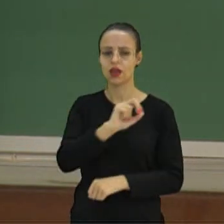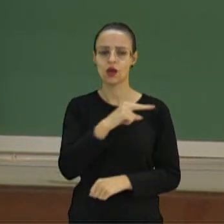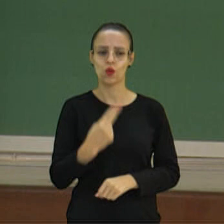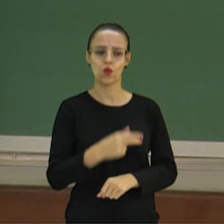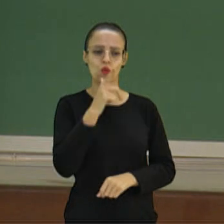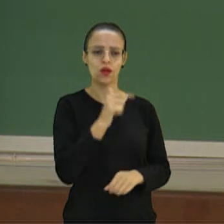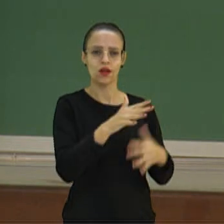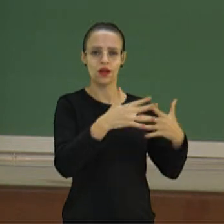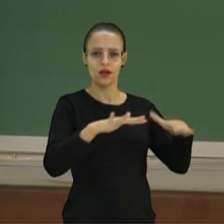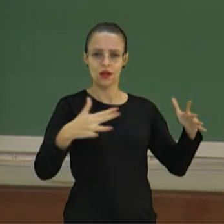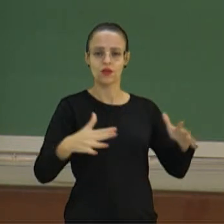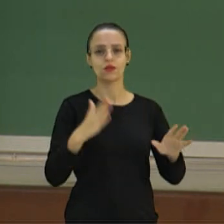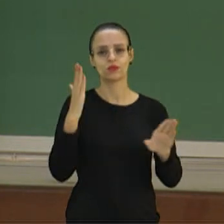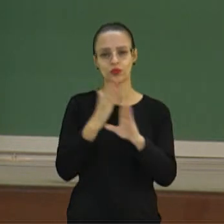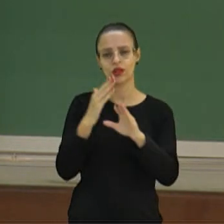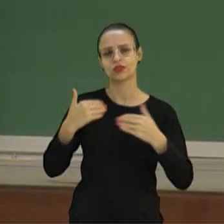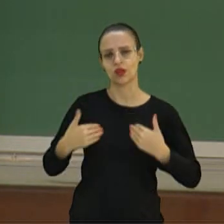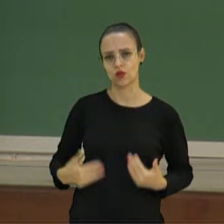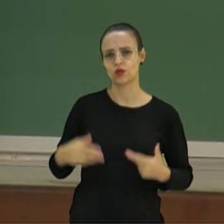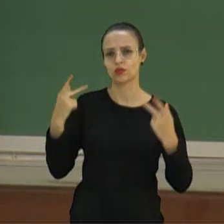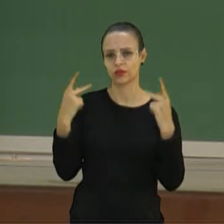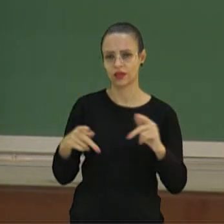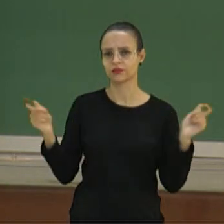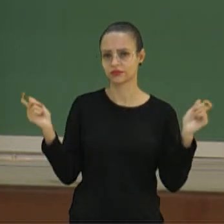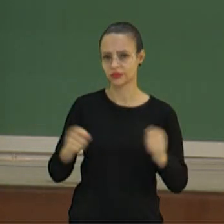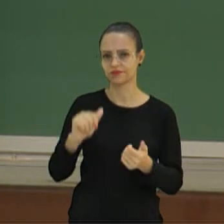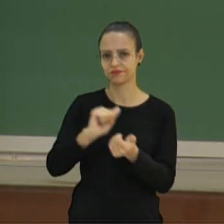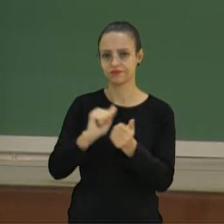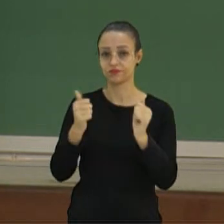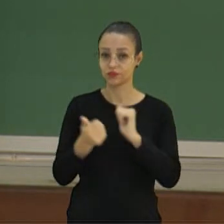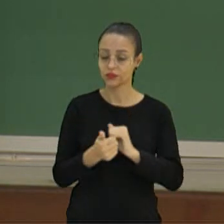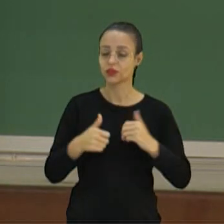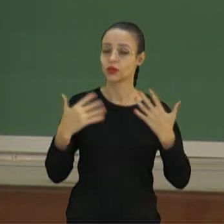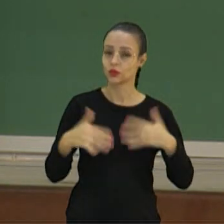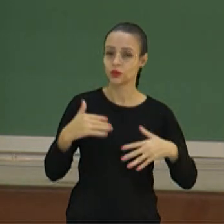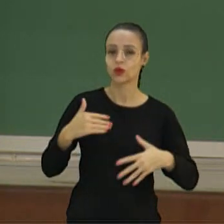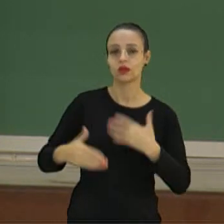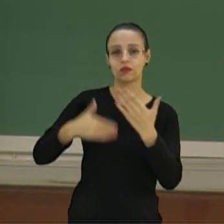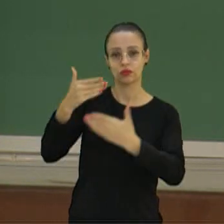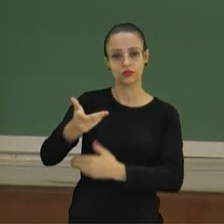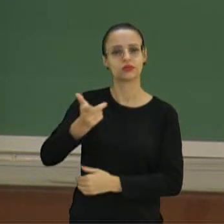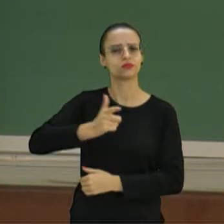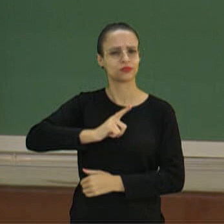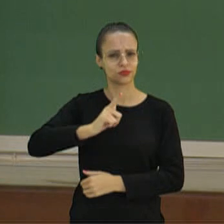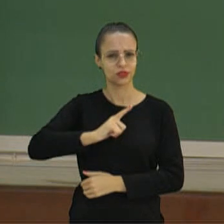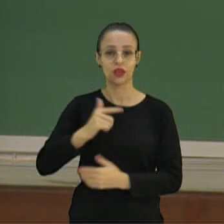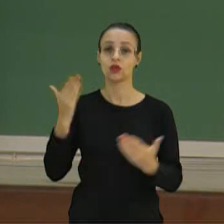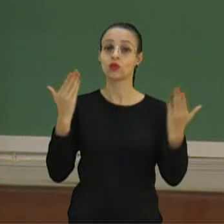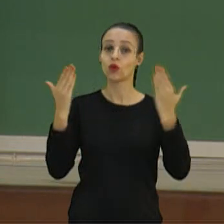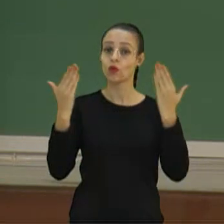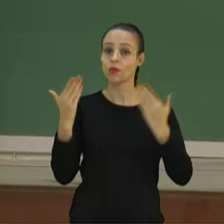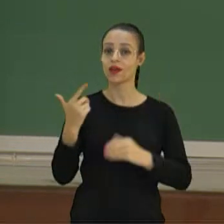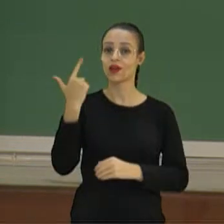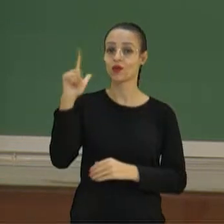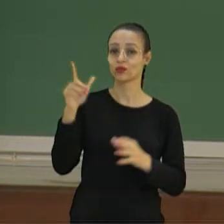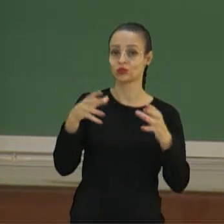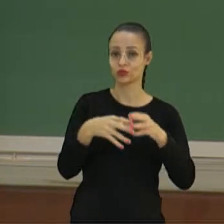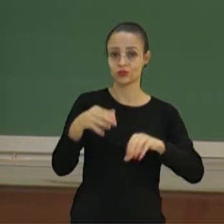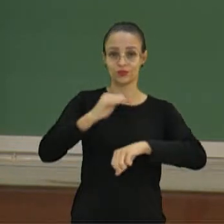graças ao tipo do corpo deles. Então, são grandes evoluções que esse grupo apresenta comparado com o grupo